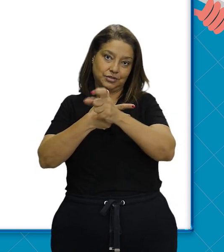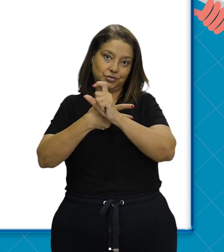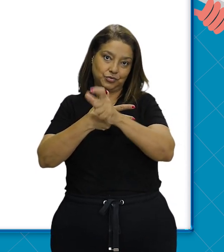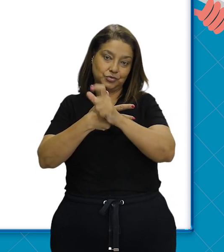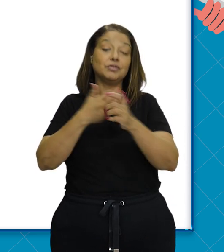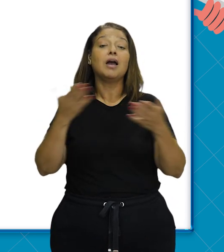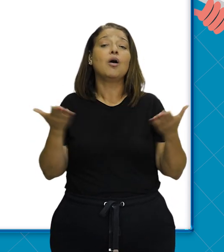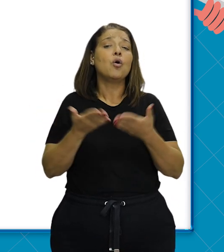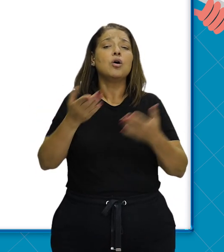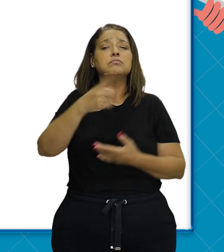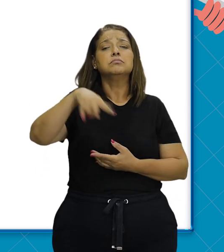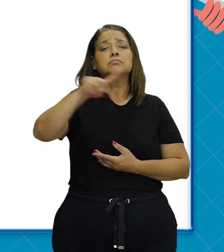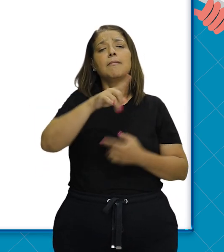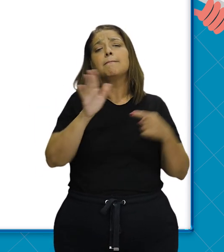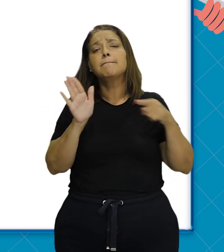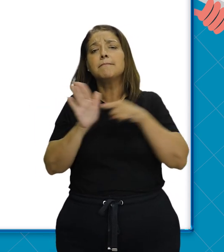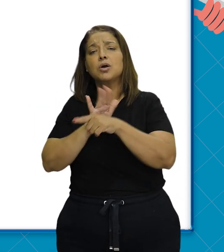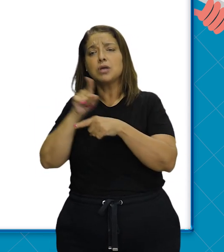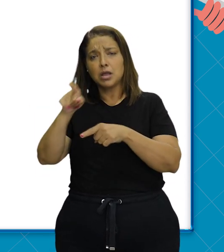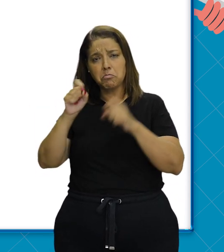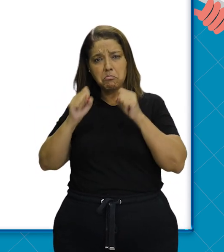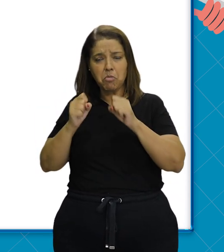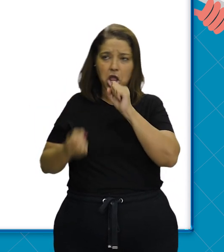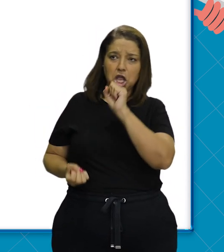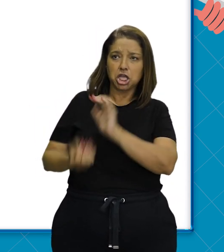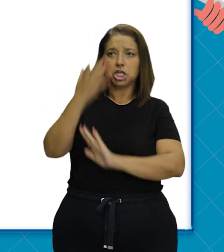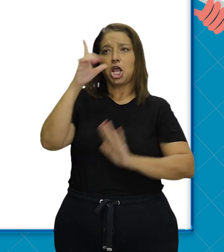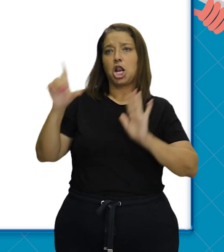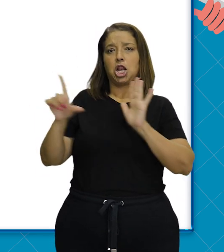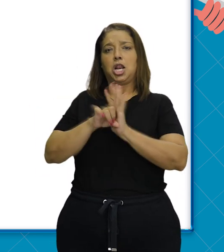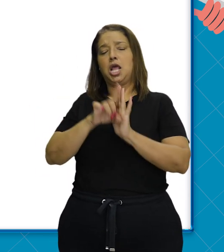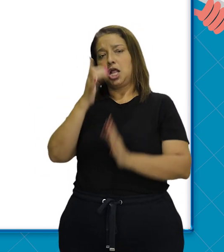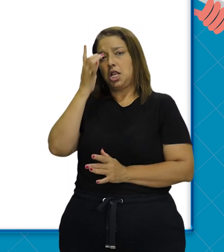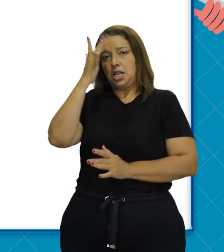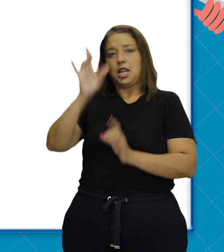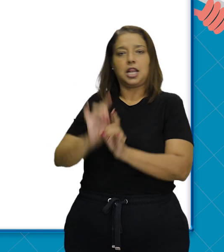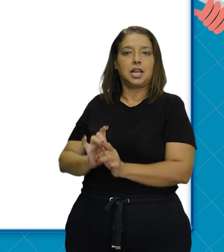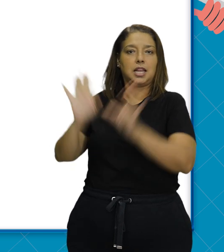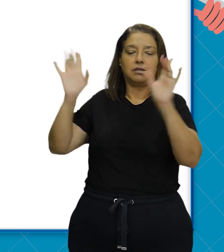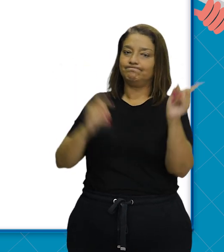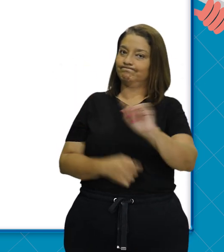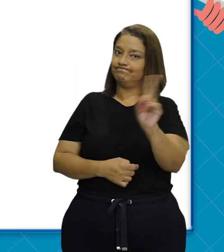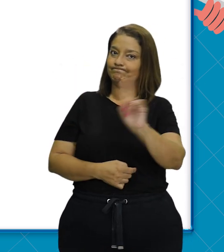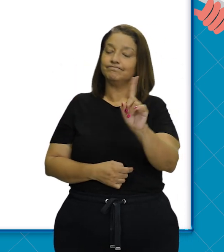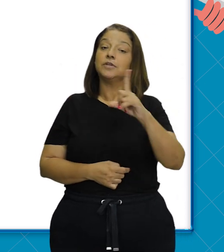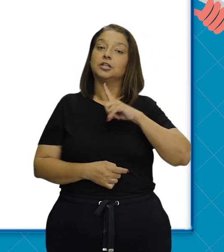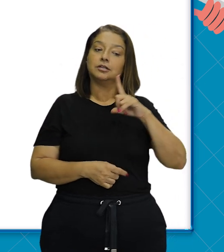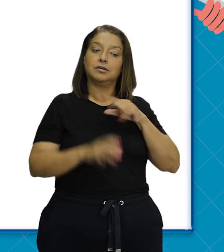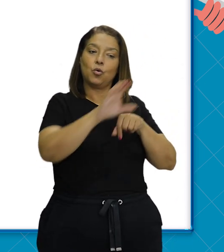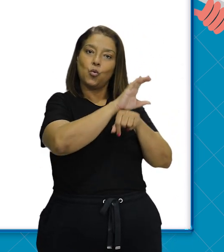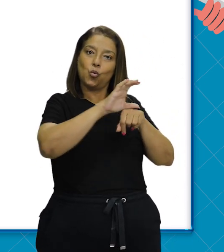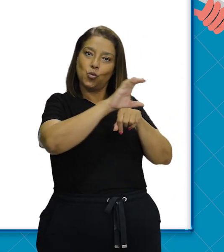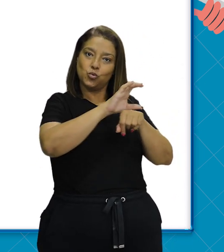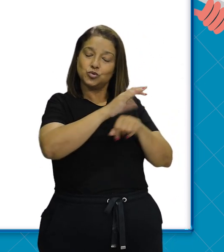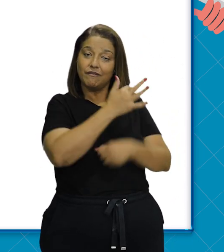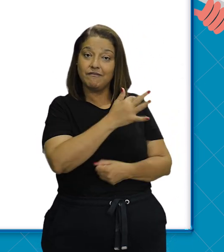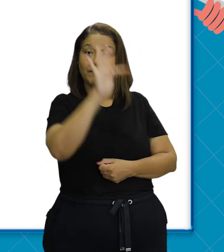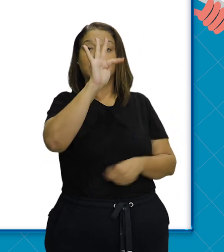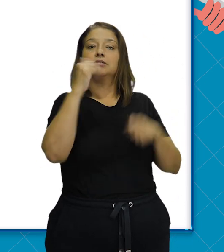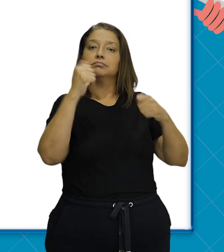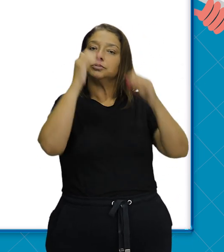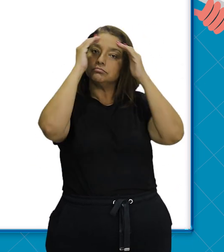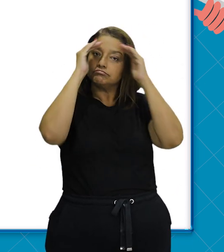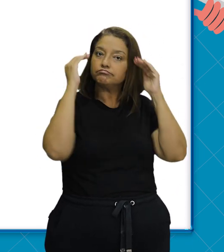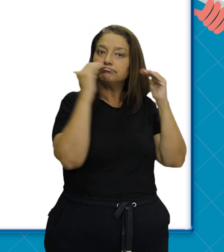você deve estar se perguntando, eles podem criar a lei que eles bem entenderem? Bom, não. Porque existe a Constituição Federal, que deve